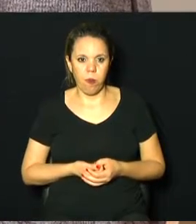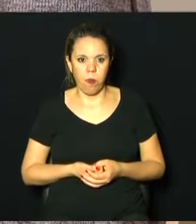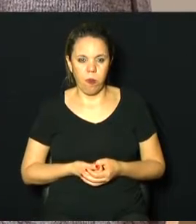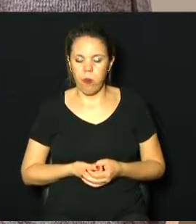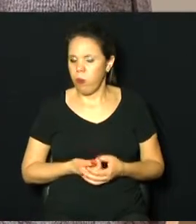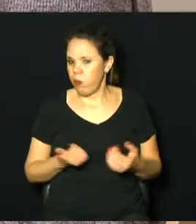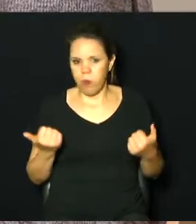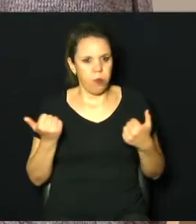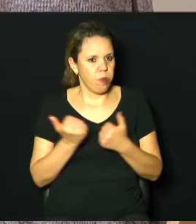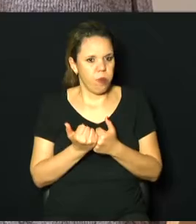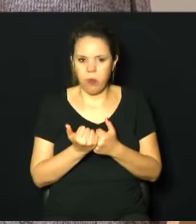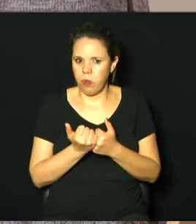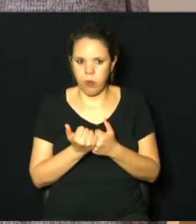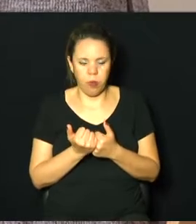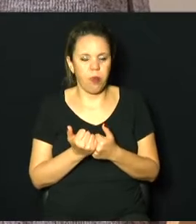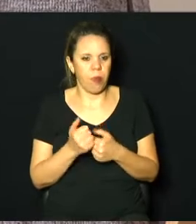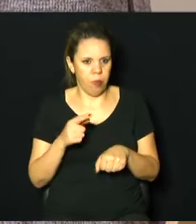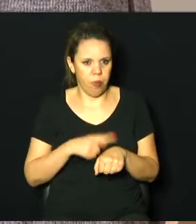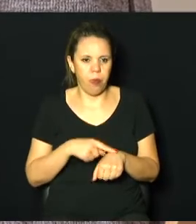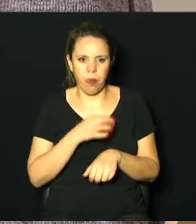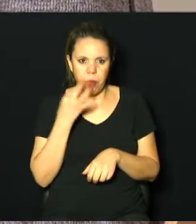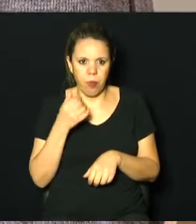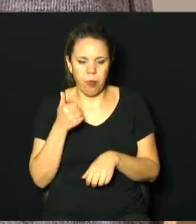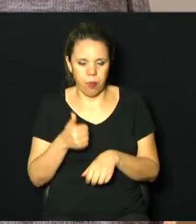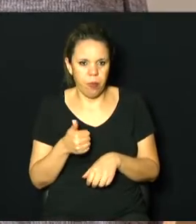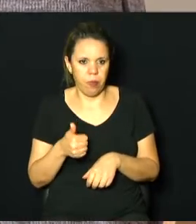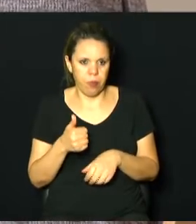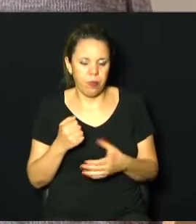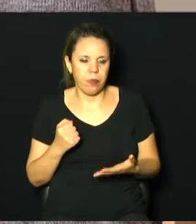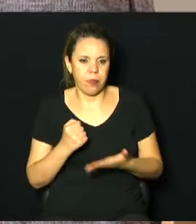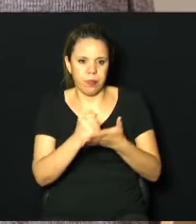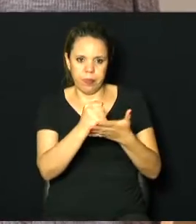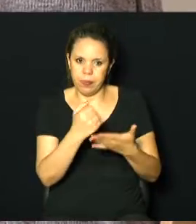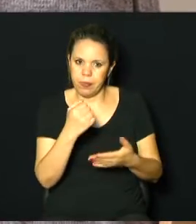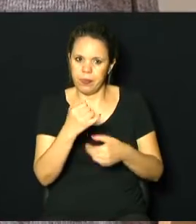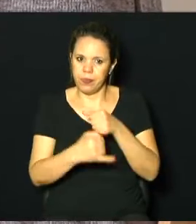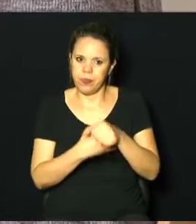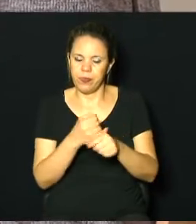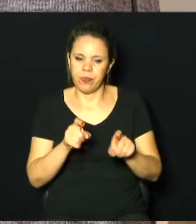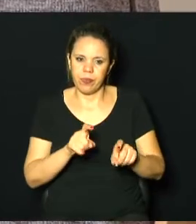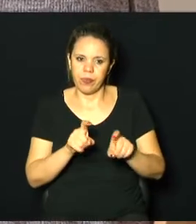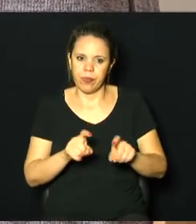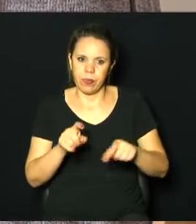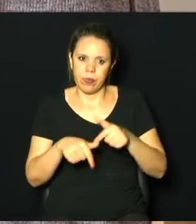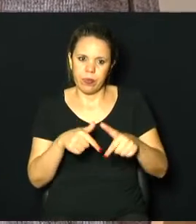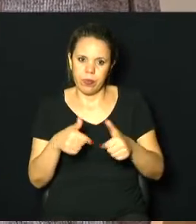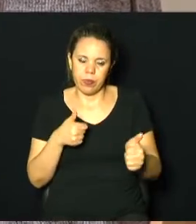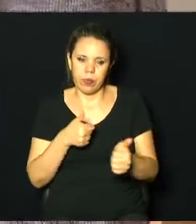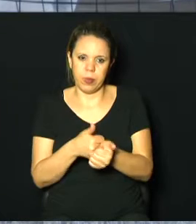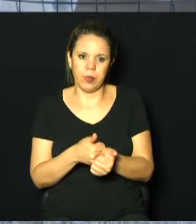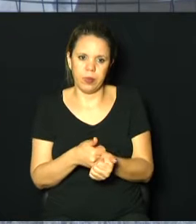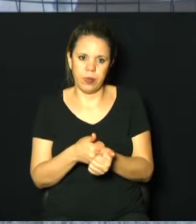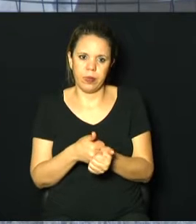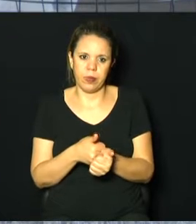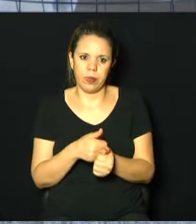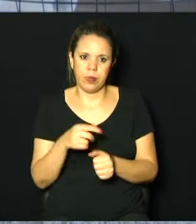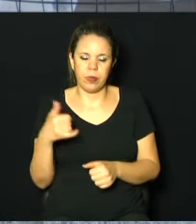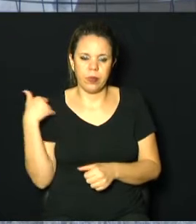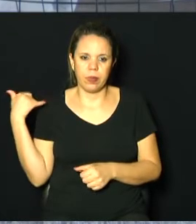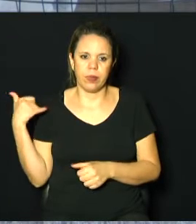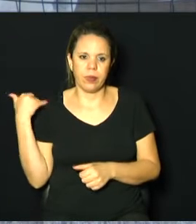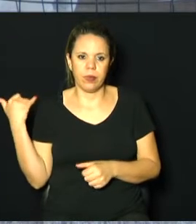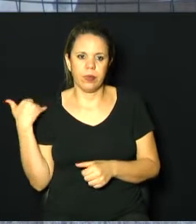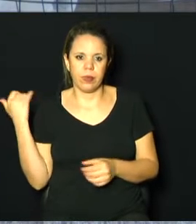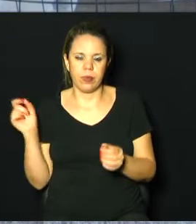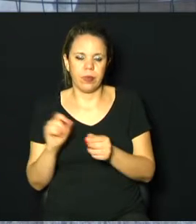não substitui, mas ele tem, hoje é o nosso socorro. Hoje é o que tem, de fato, nos aproximado. Os aniversários, né? Quem